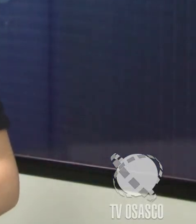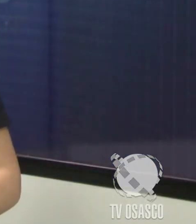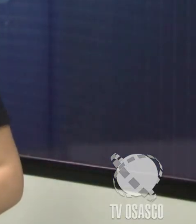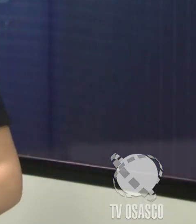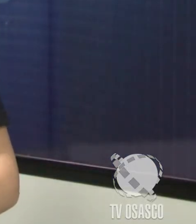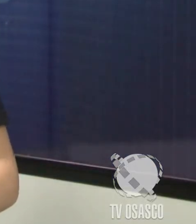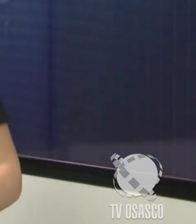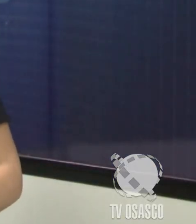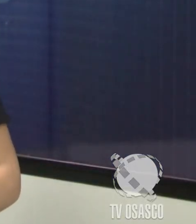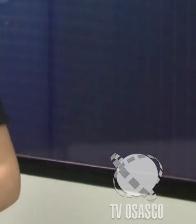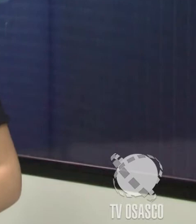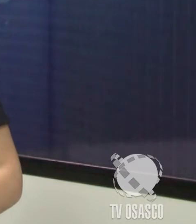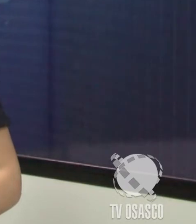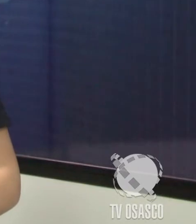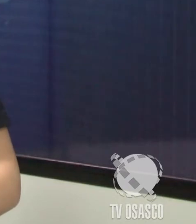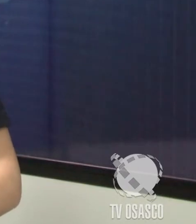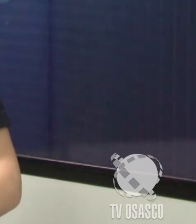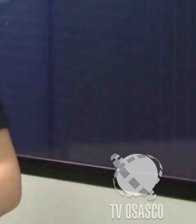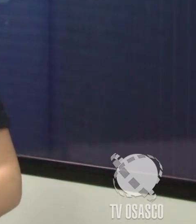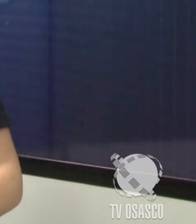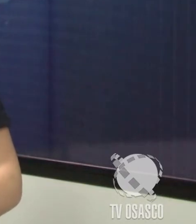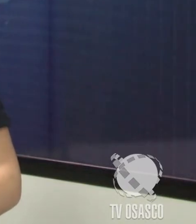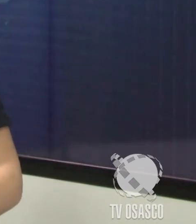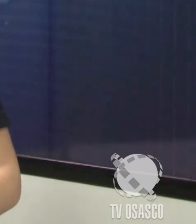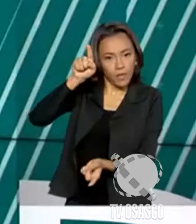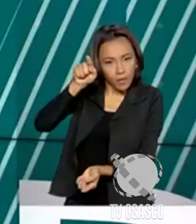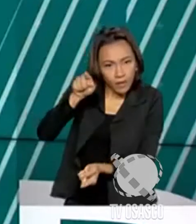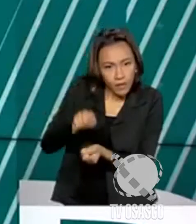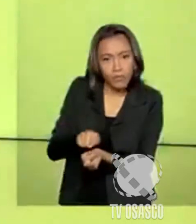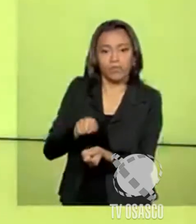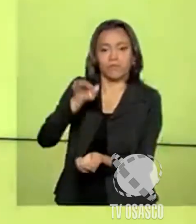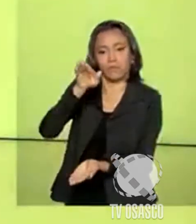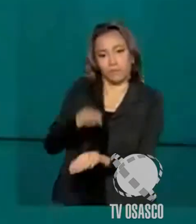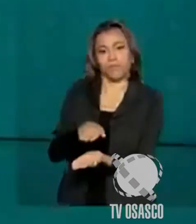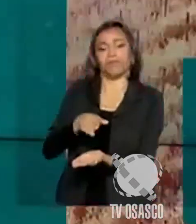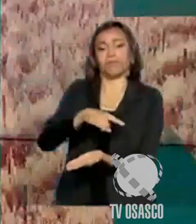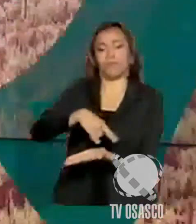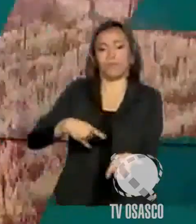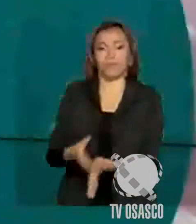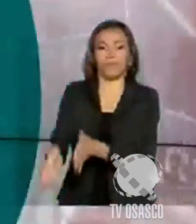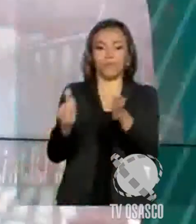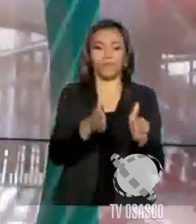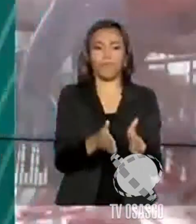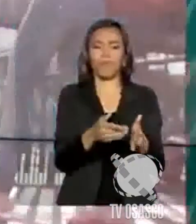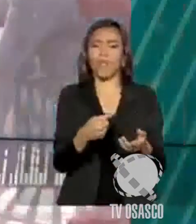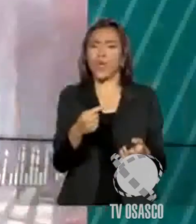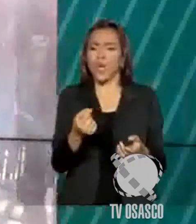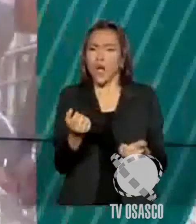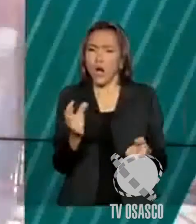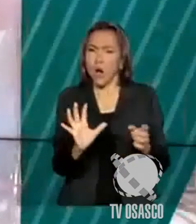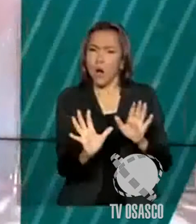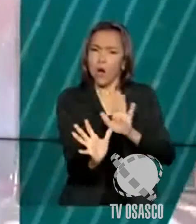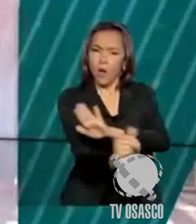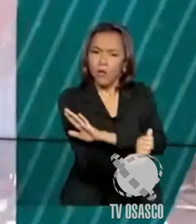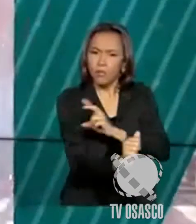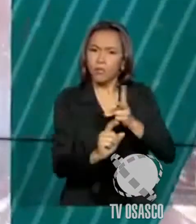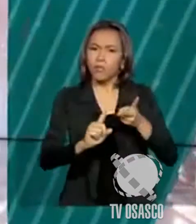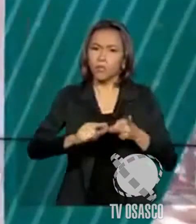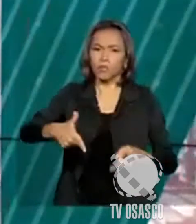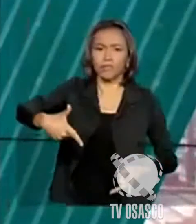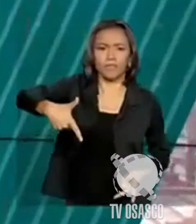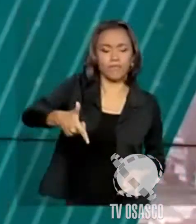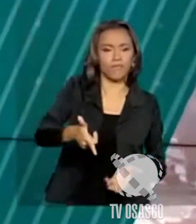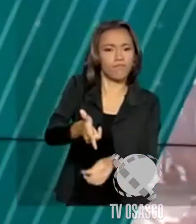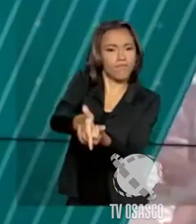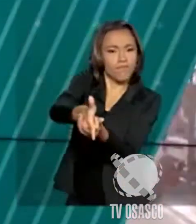Brasil. Confira na matéria da TV Brasil Gov. O número de roubos e homicídios continuam em queda